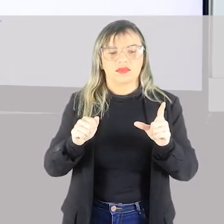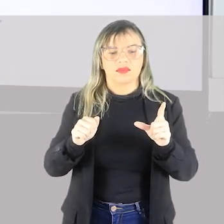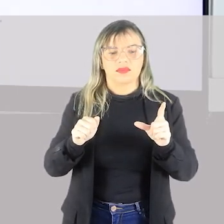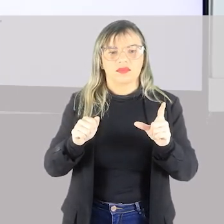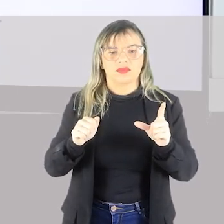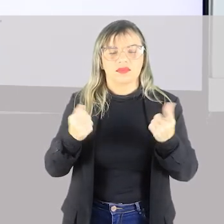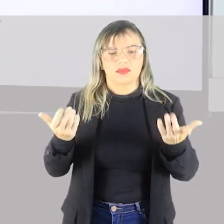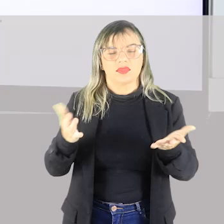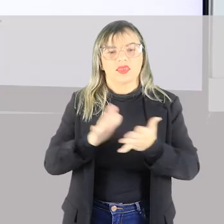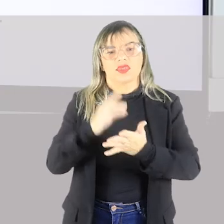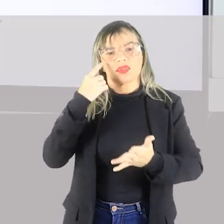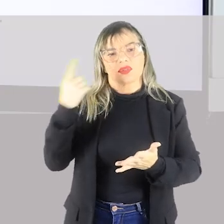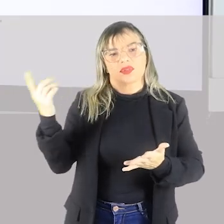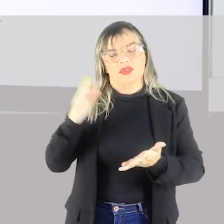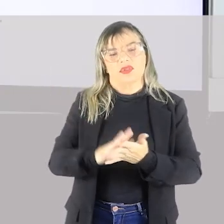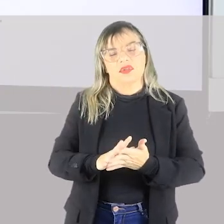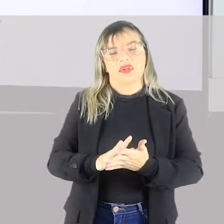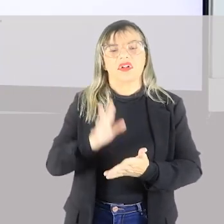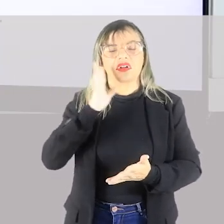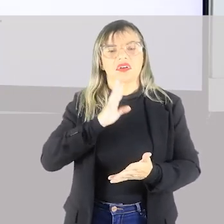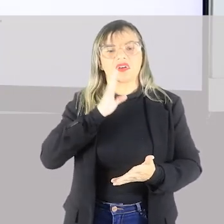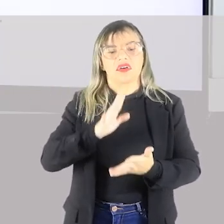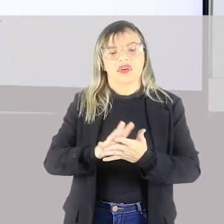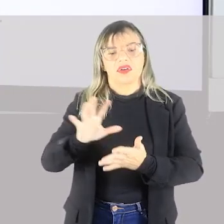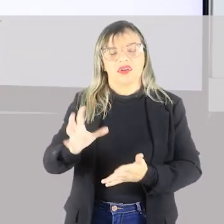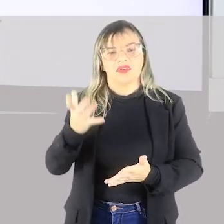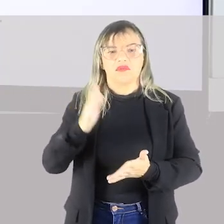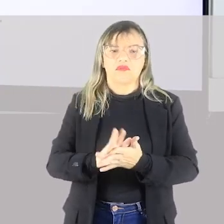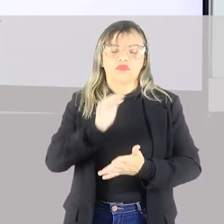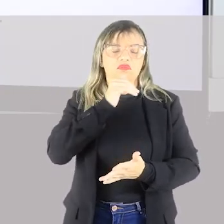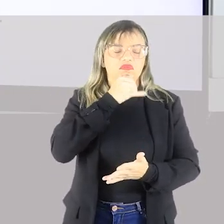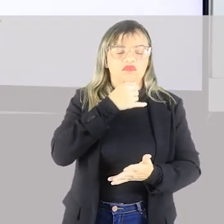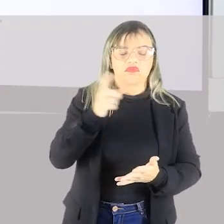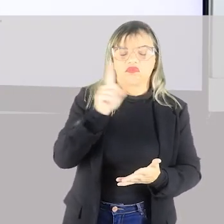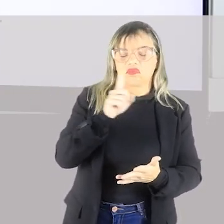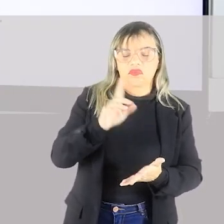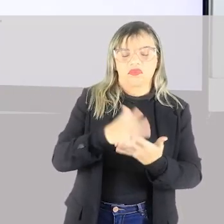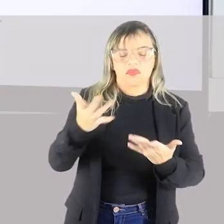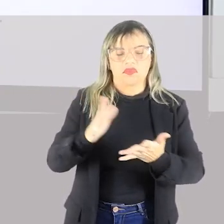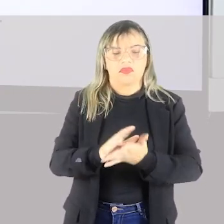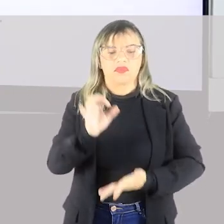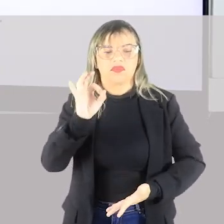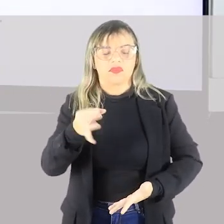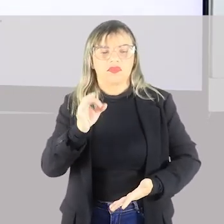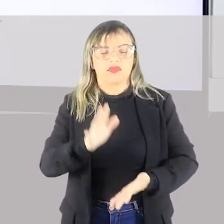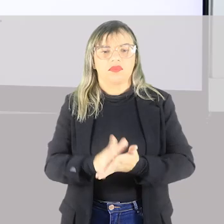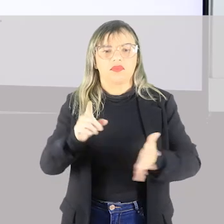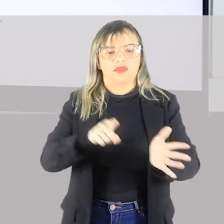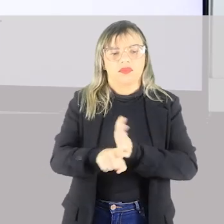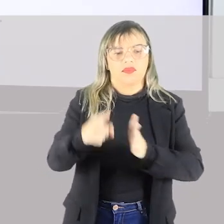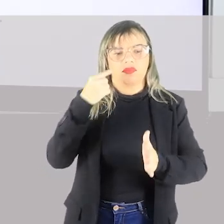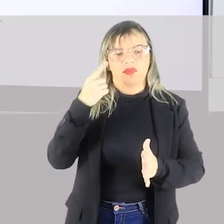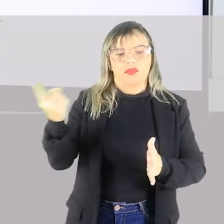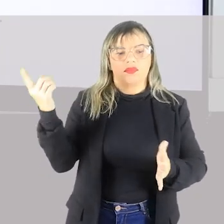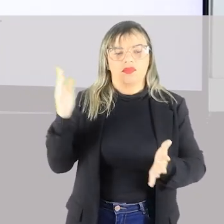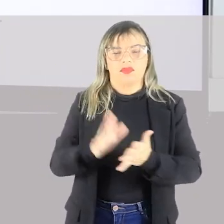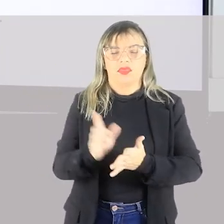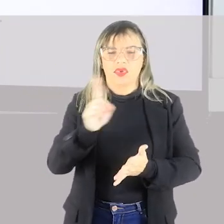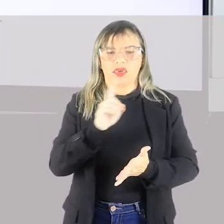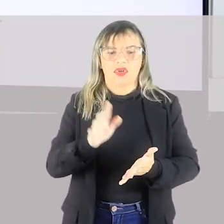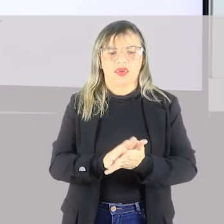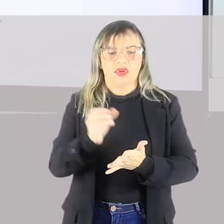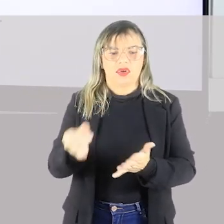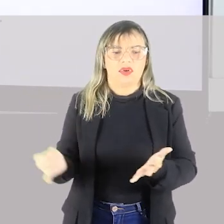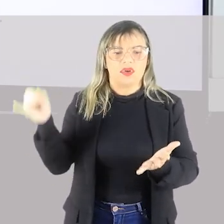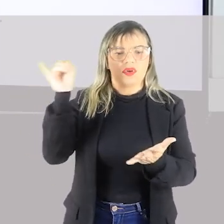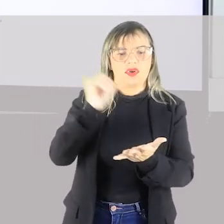coisa bacana de acontecer, mas infelizmente não é aquilo que responde corretamente à questão, tá? A questão não está falando sobre imposto, está